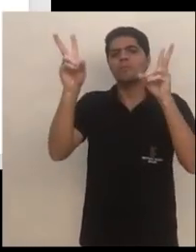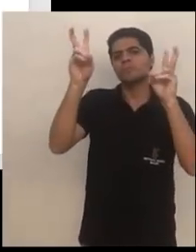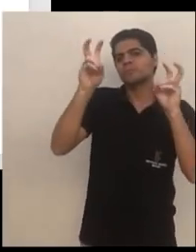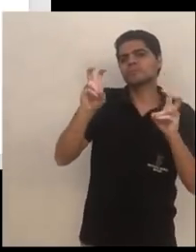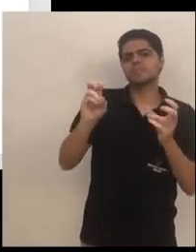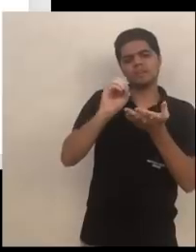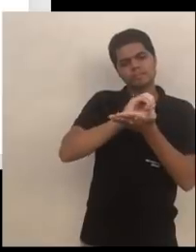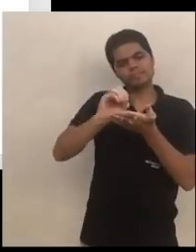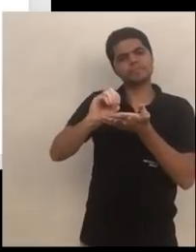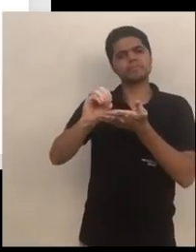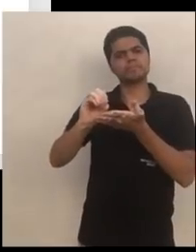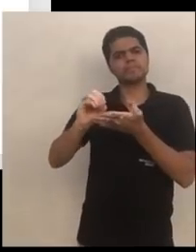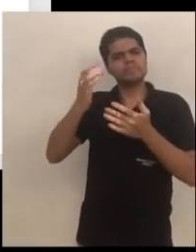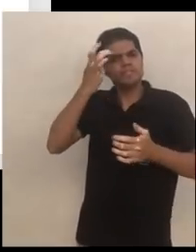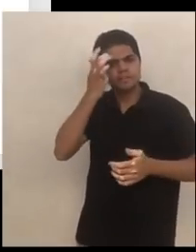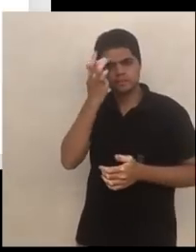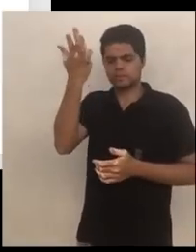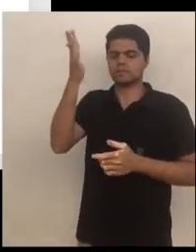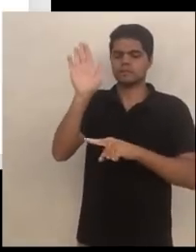link produtor-consumidor,